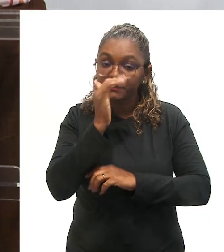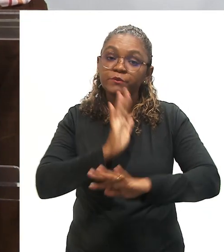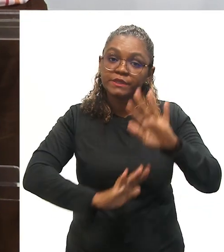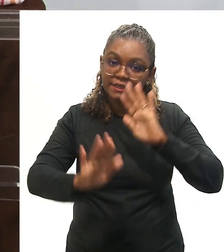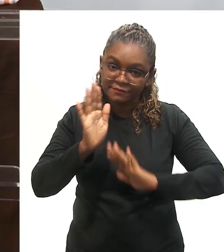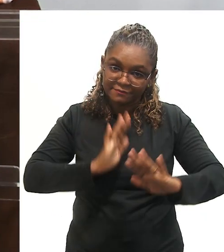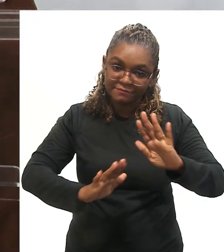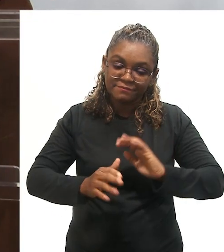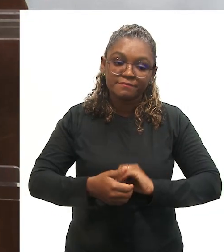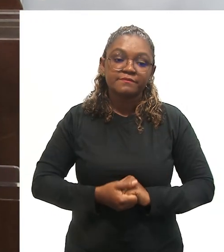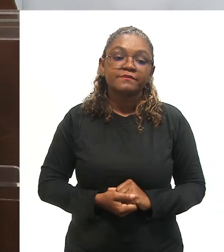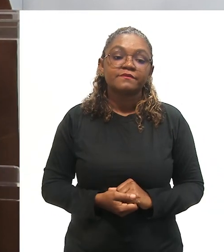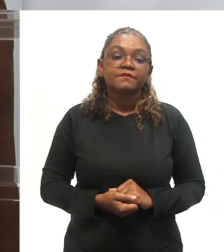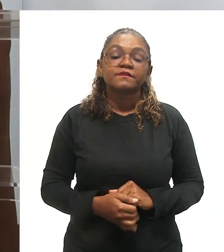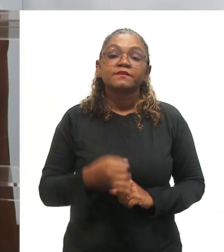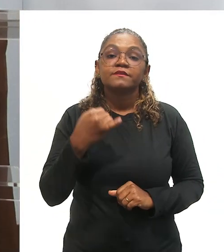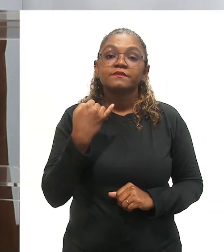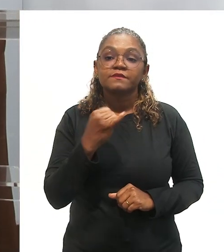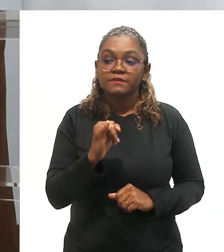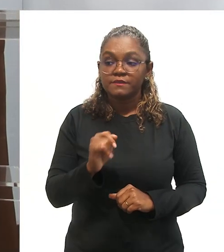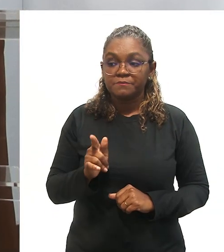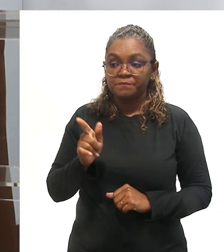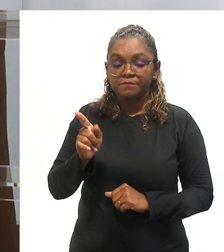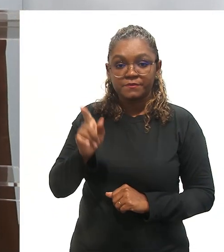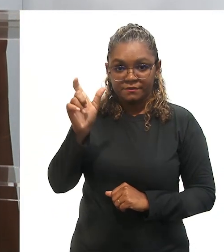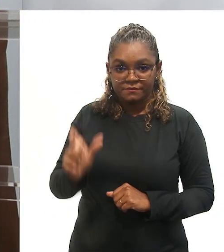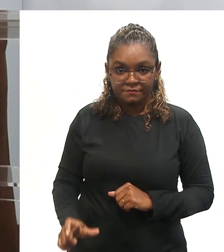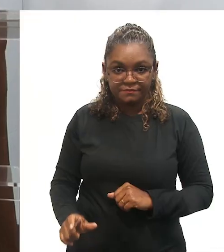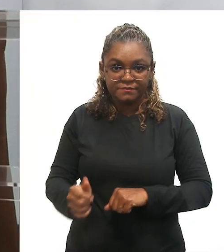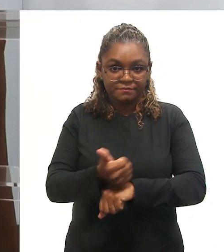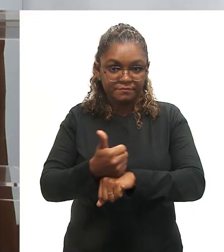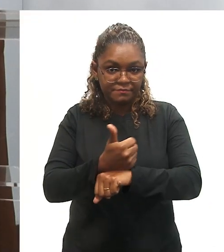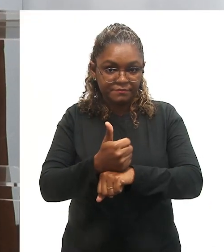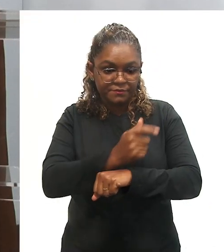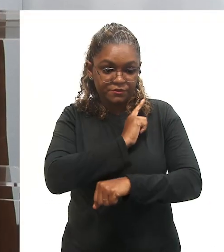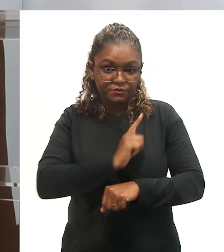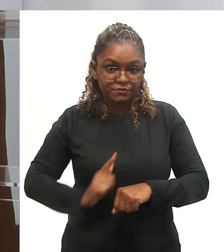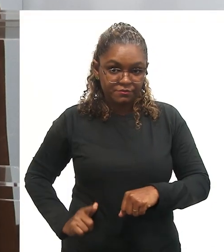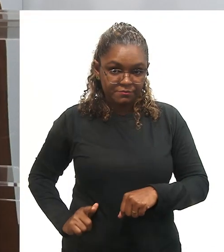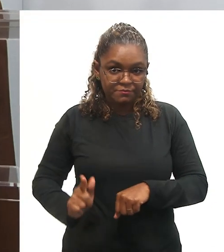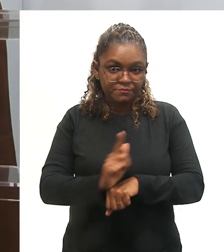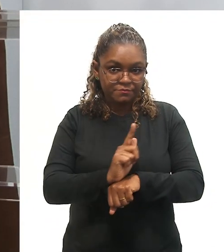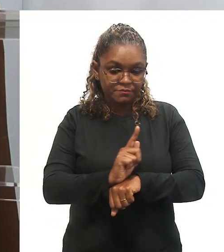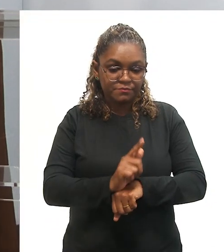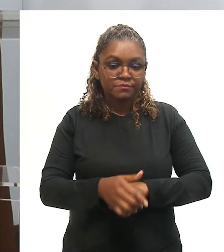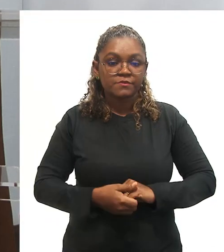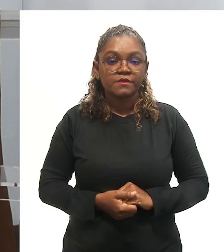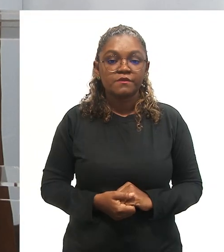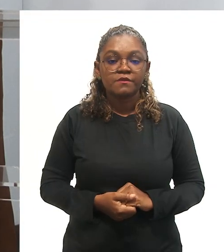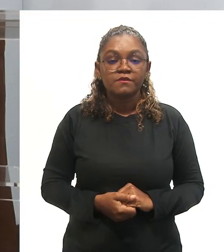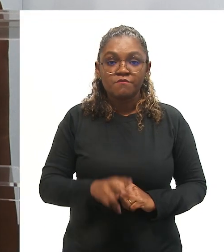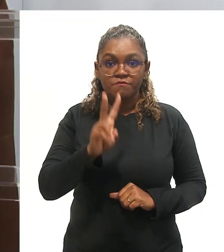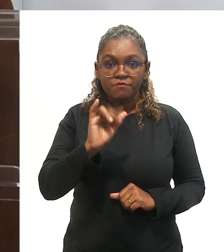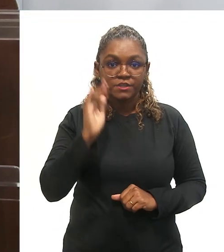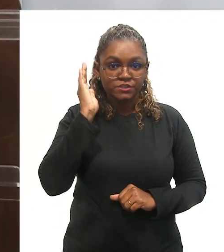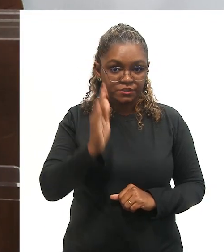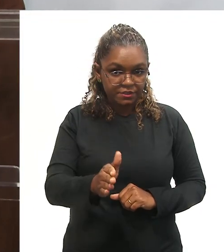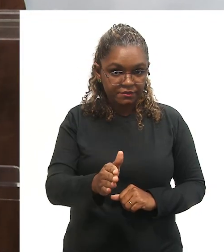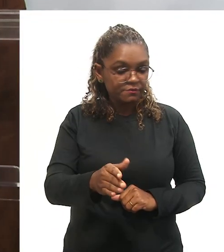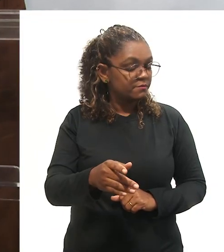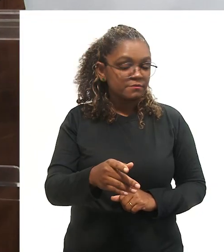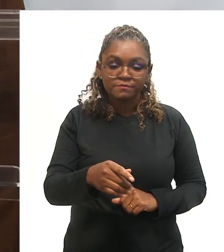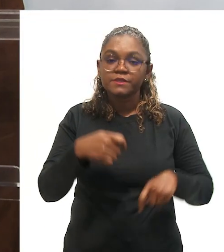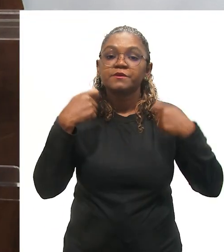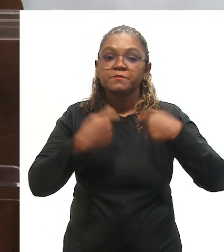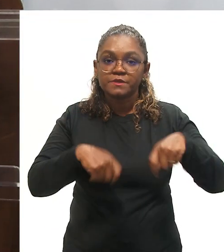o gestor for fazer tem que ser com uma equipe, tem que ser analisado com uma equipe